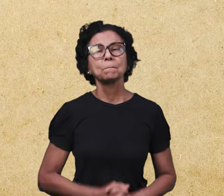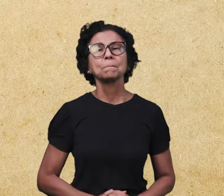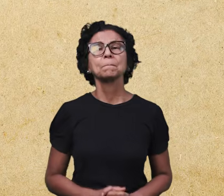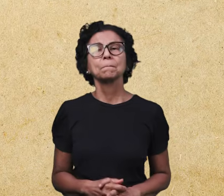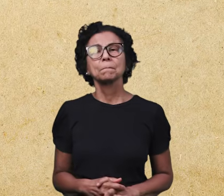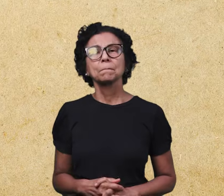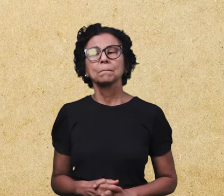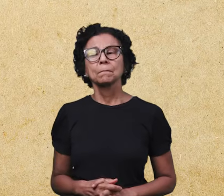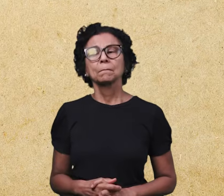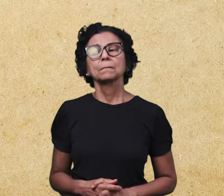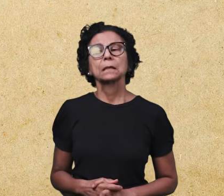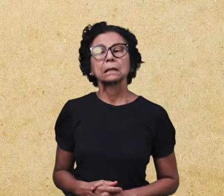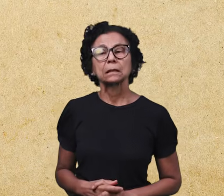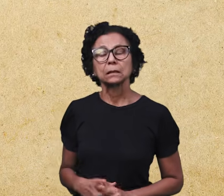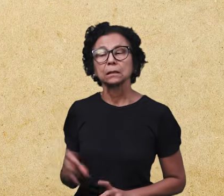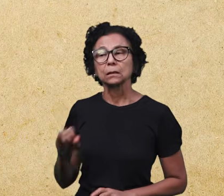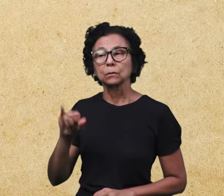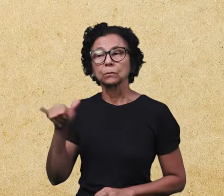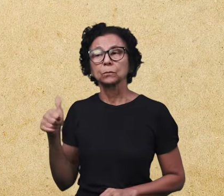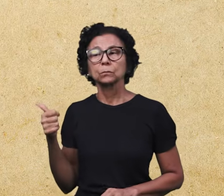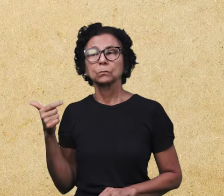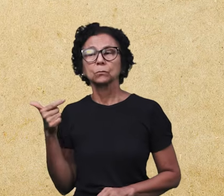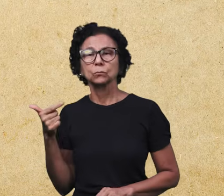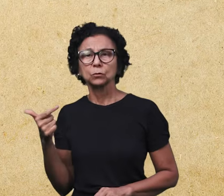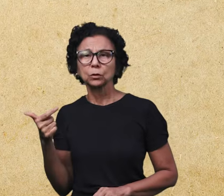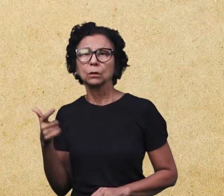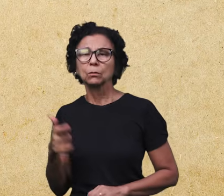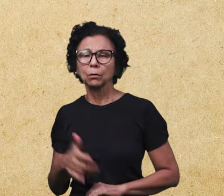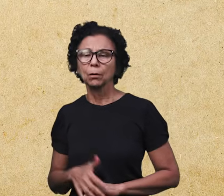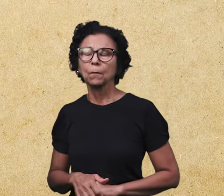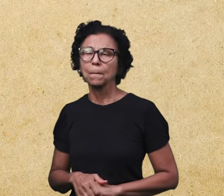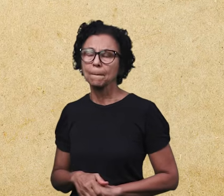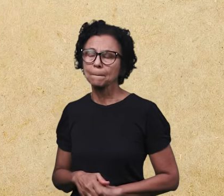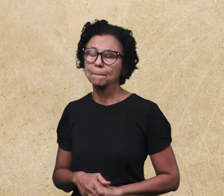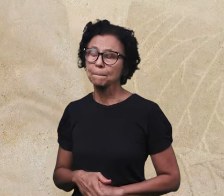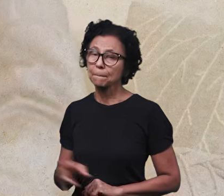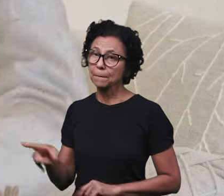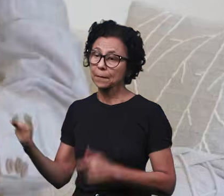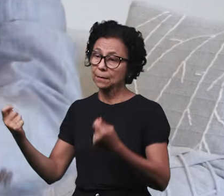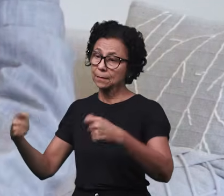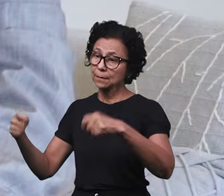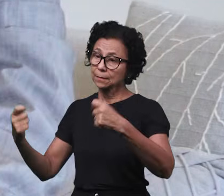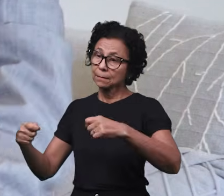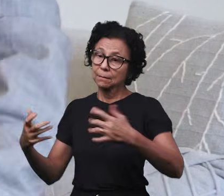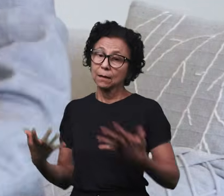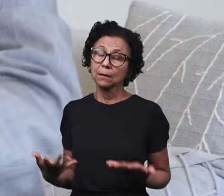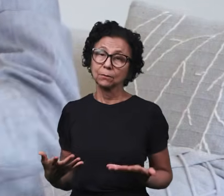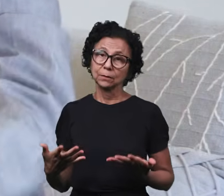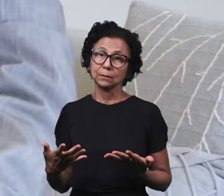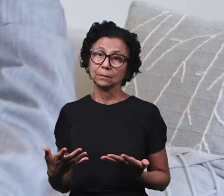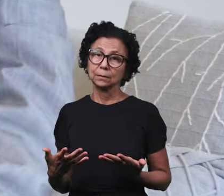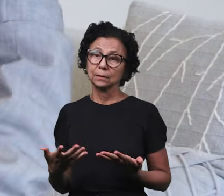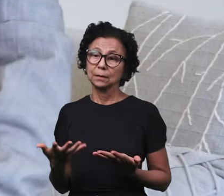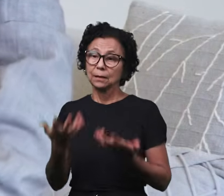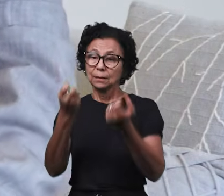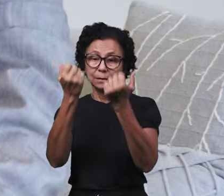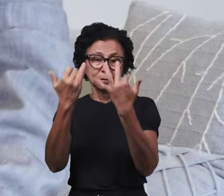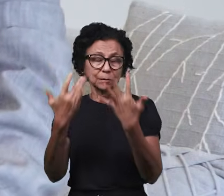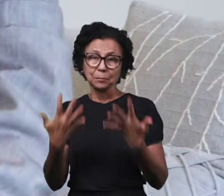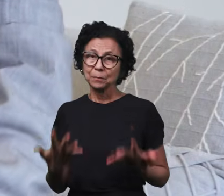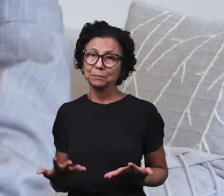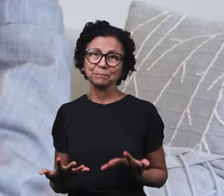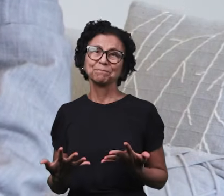beijou o pai, isso mostrou a comunhão, né? Ele era necessitado, desejava a bênção, unia o